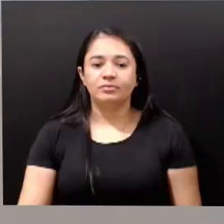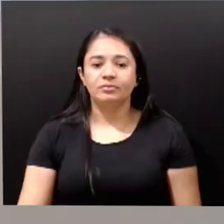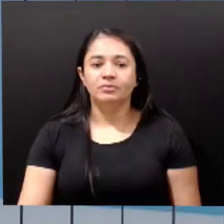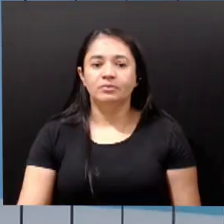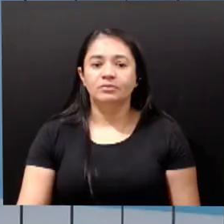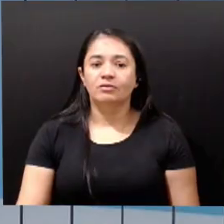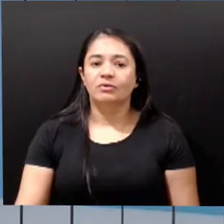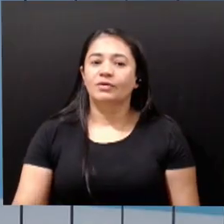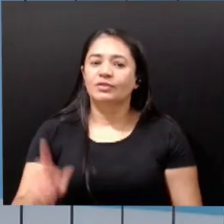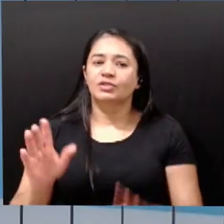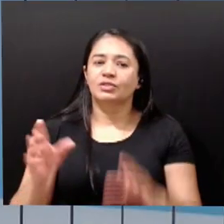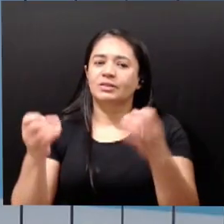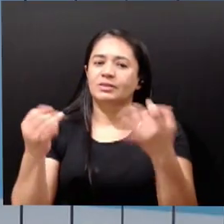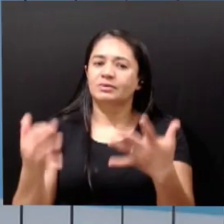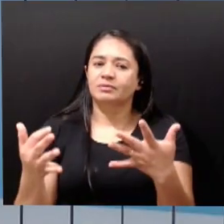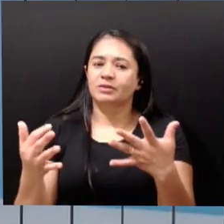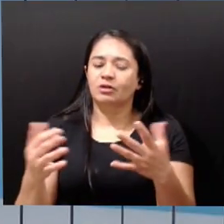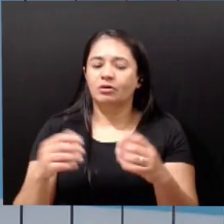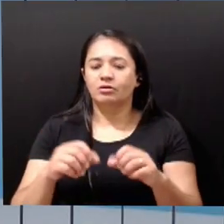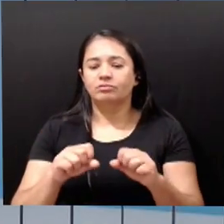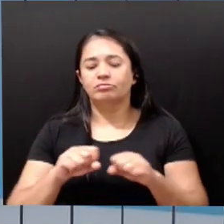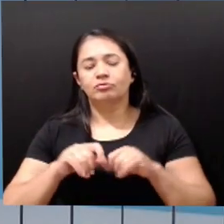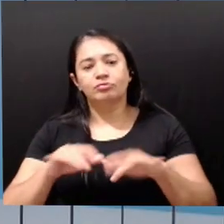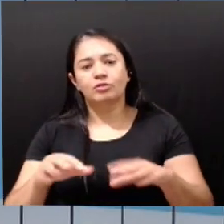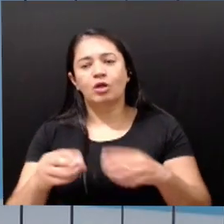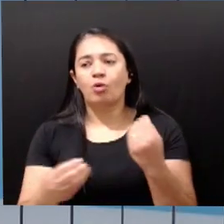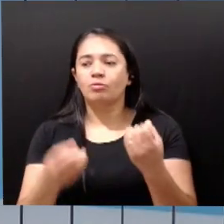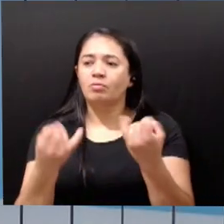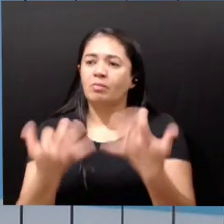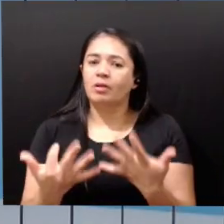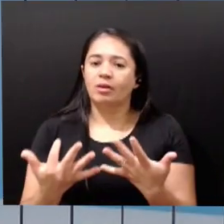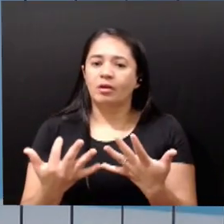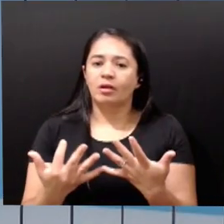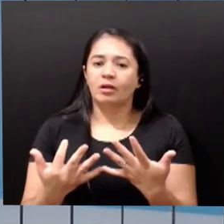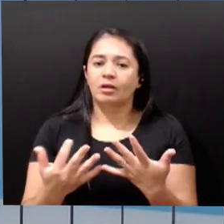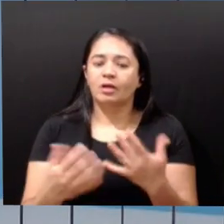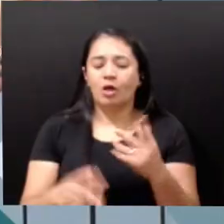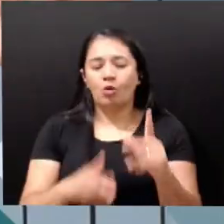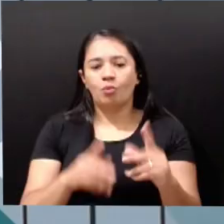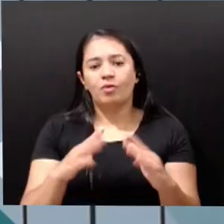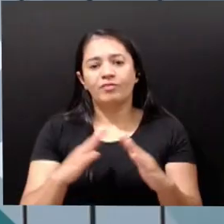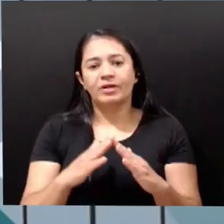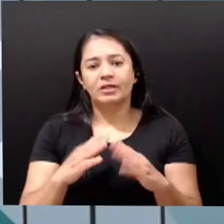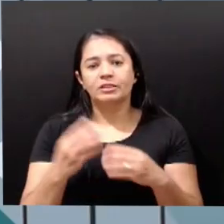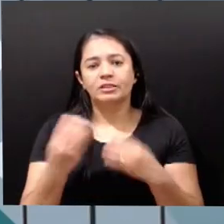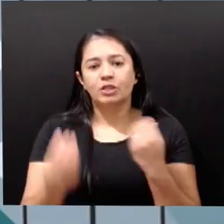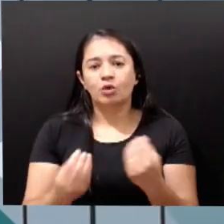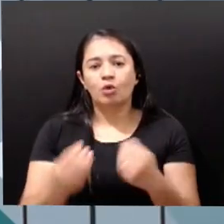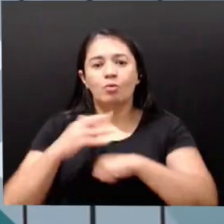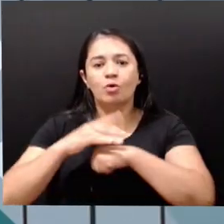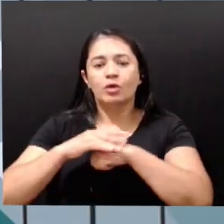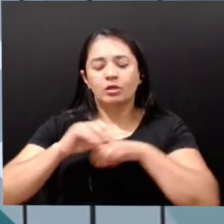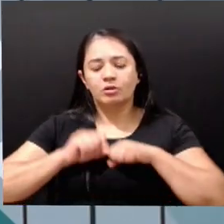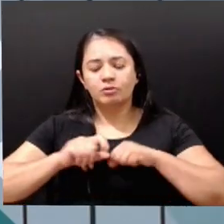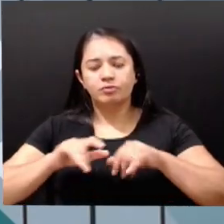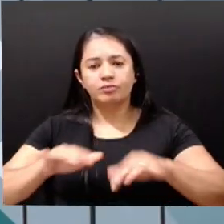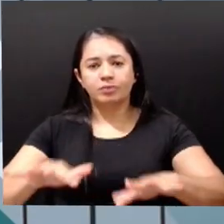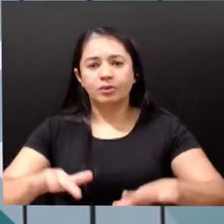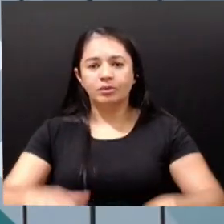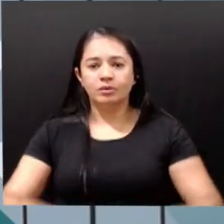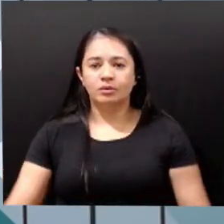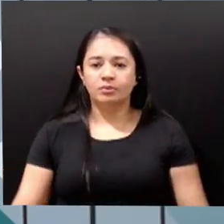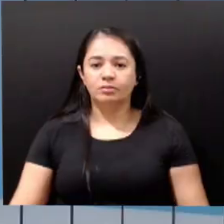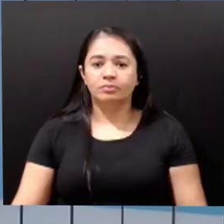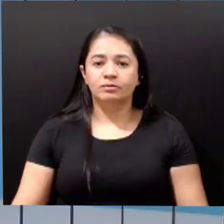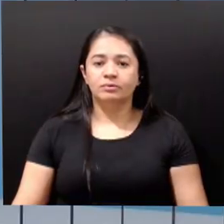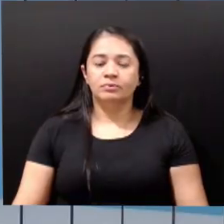né, já que você abordou essa questão da transmissão, vamos explicar para o pessoal de casa como que a doença é transmitida.